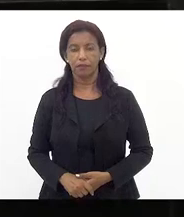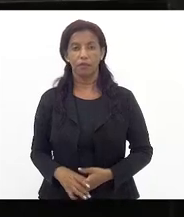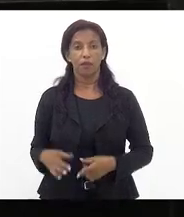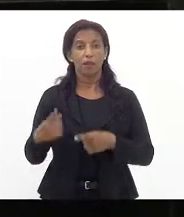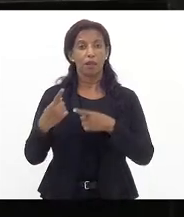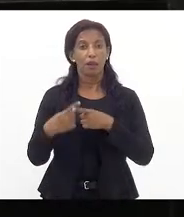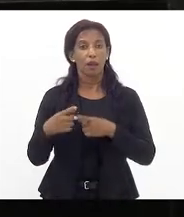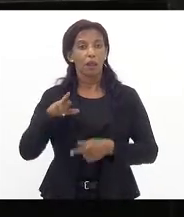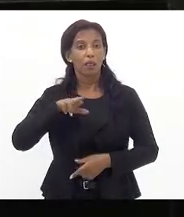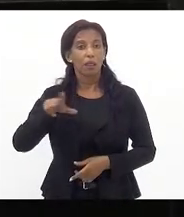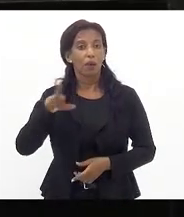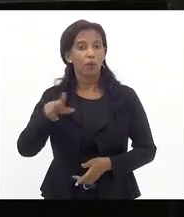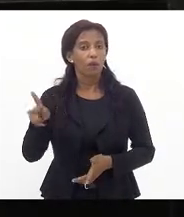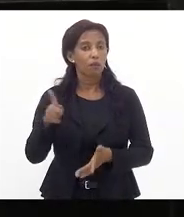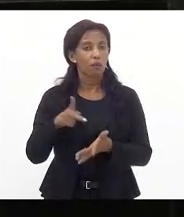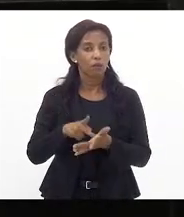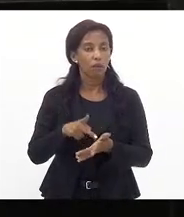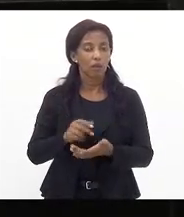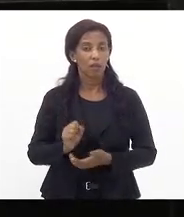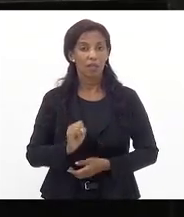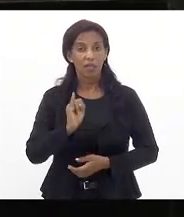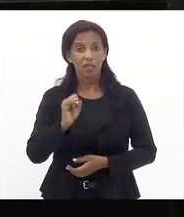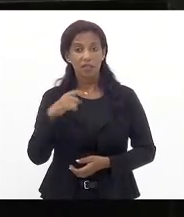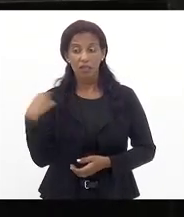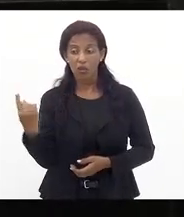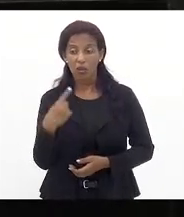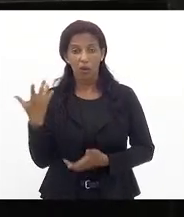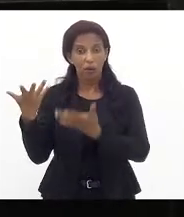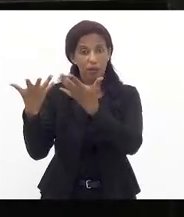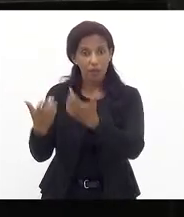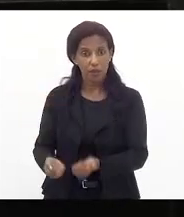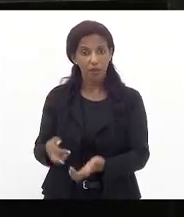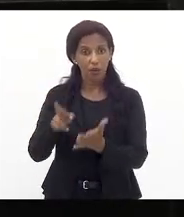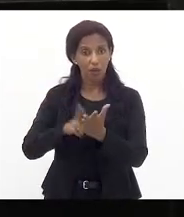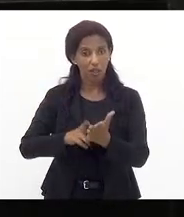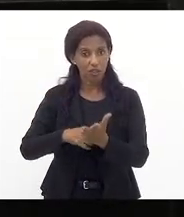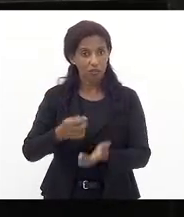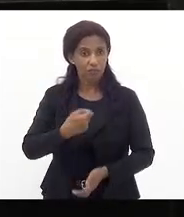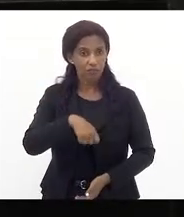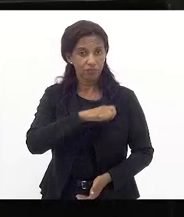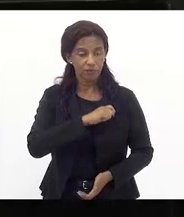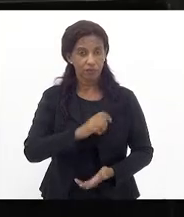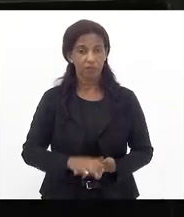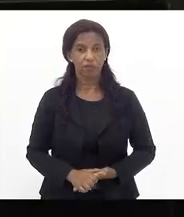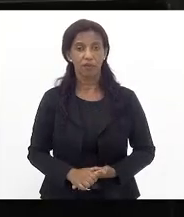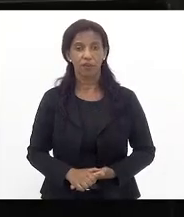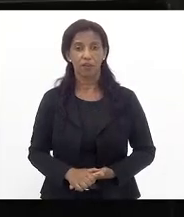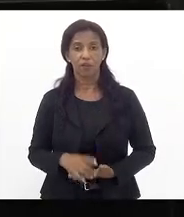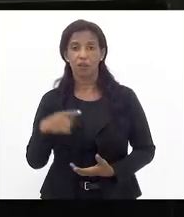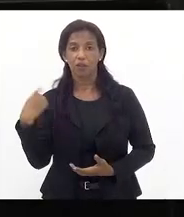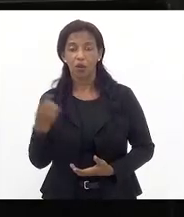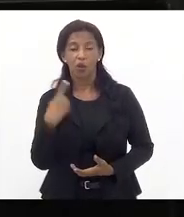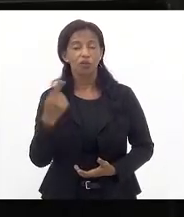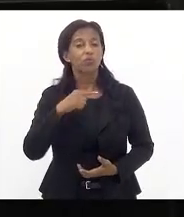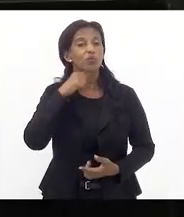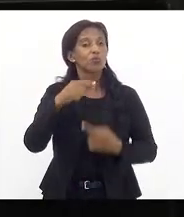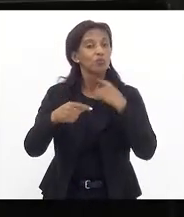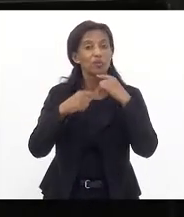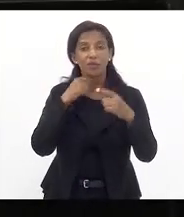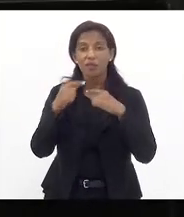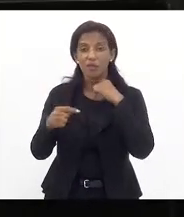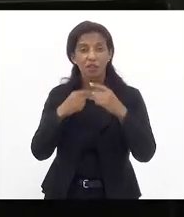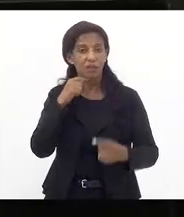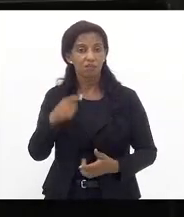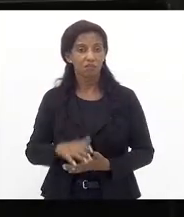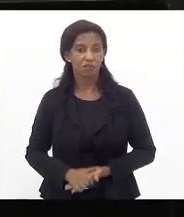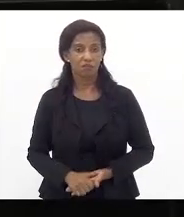Porque não é real. Se nós não fizermos a adesão do regime de recuperação fiscal, nós não conseguiremos, deputada Tia